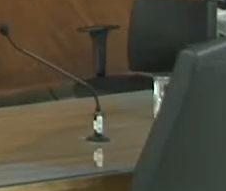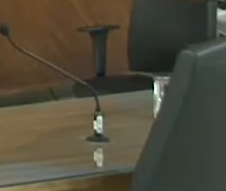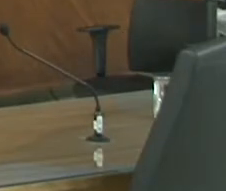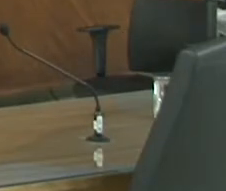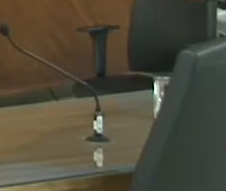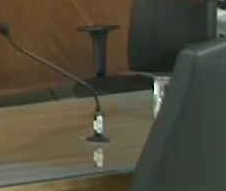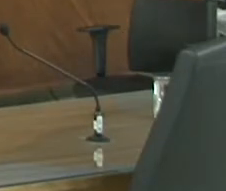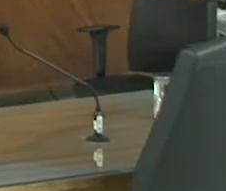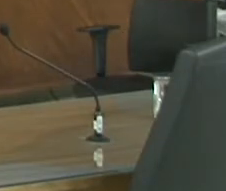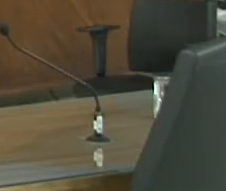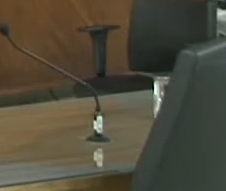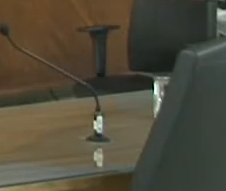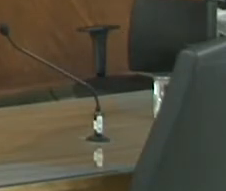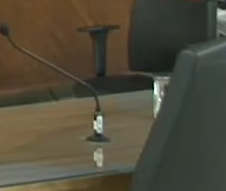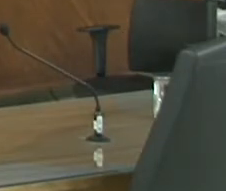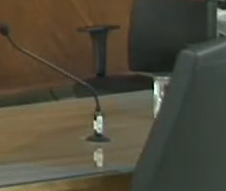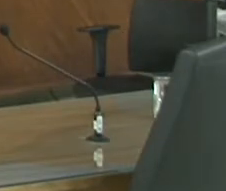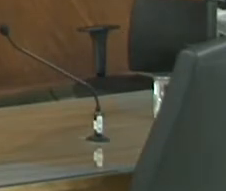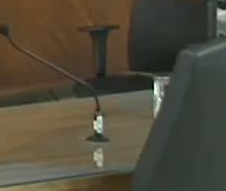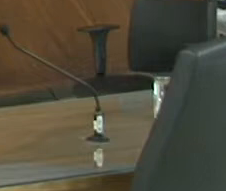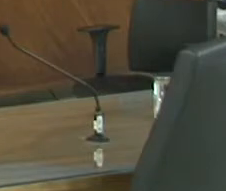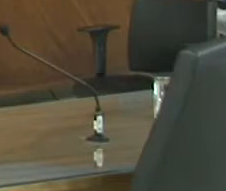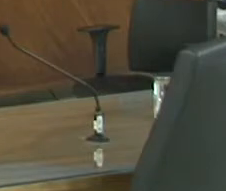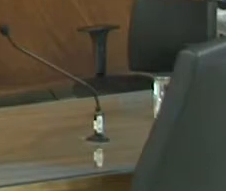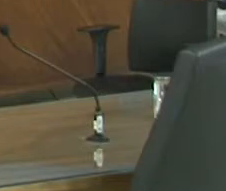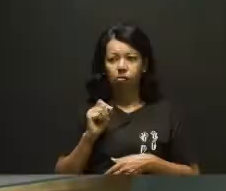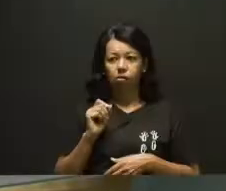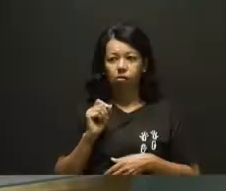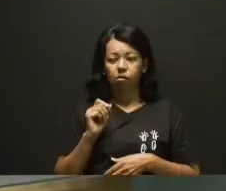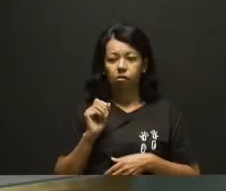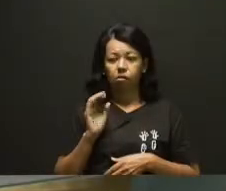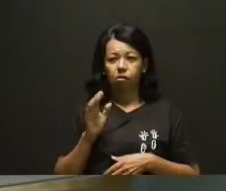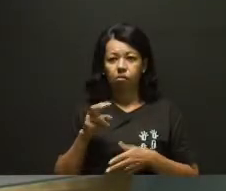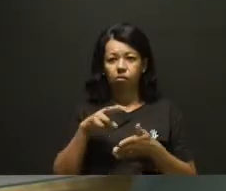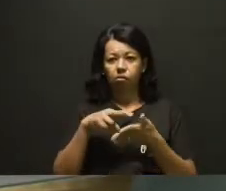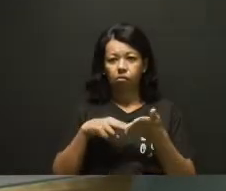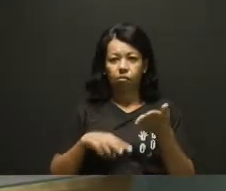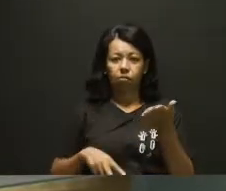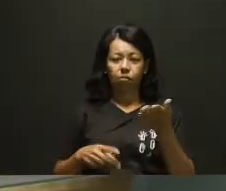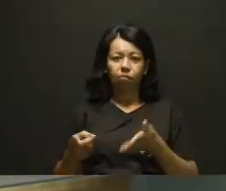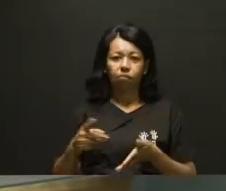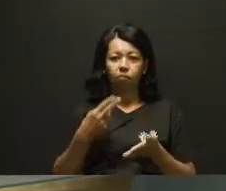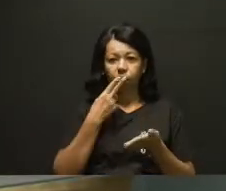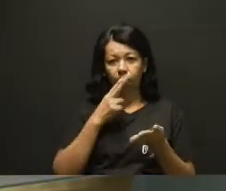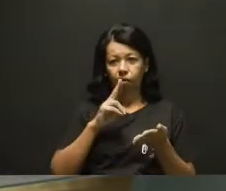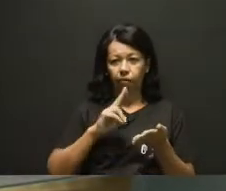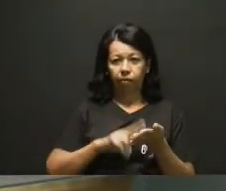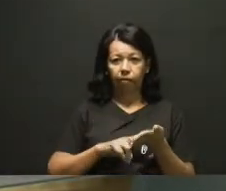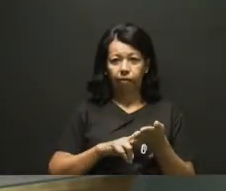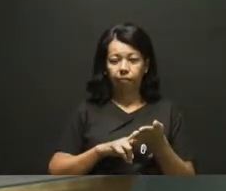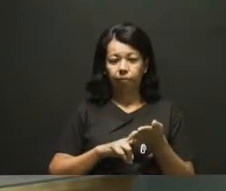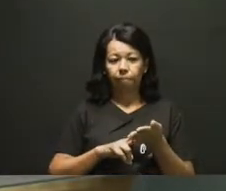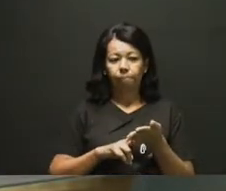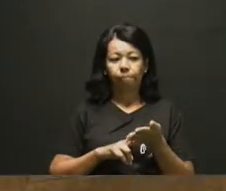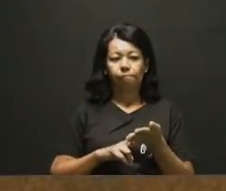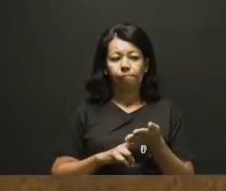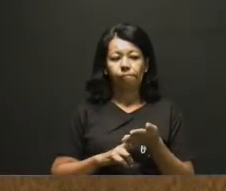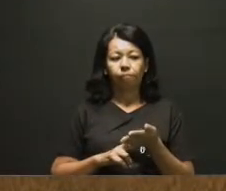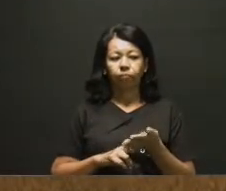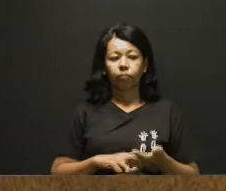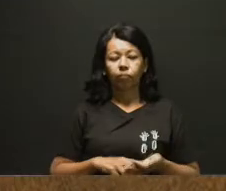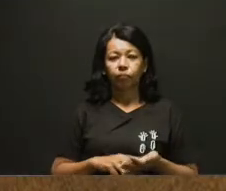quero aqui agora vamos já está fazendo a leitura da carta é que